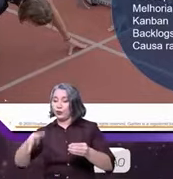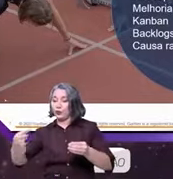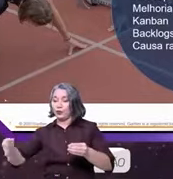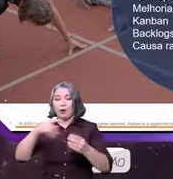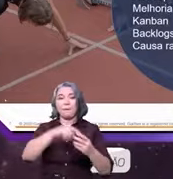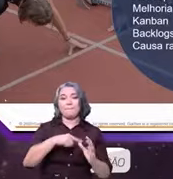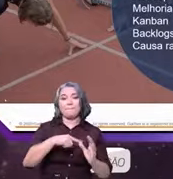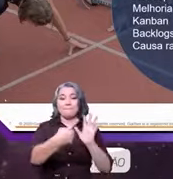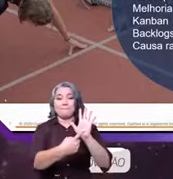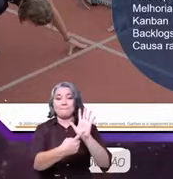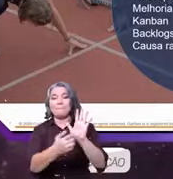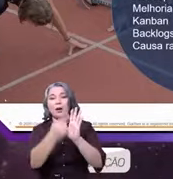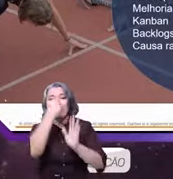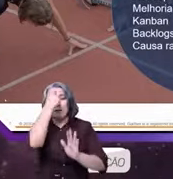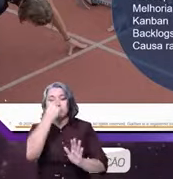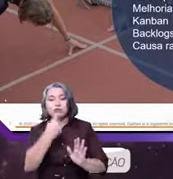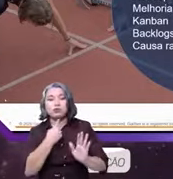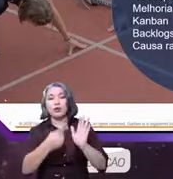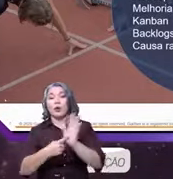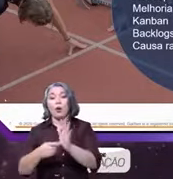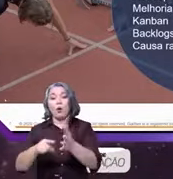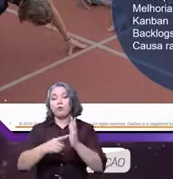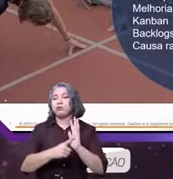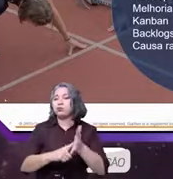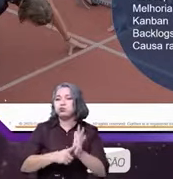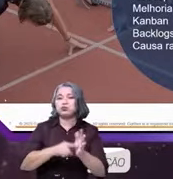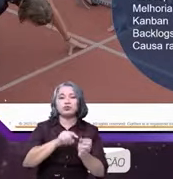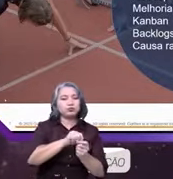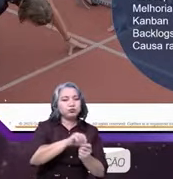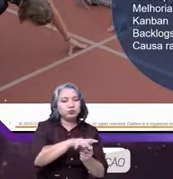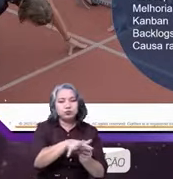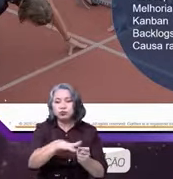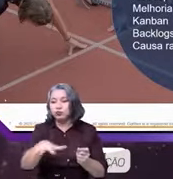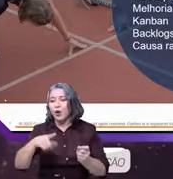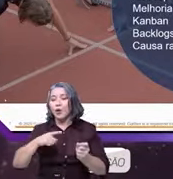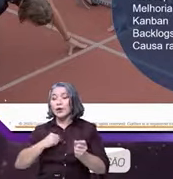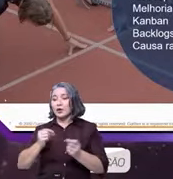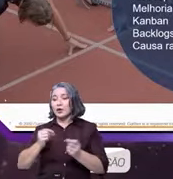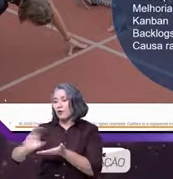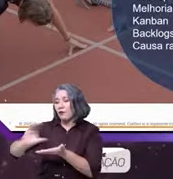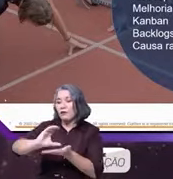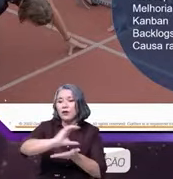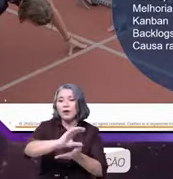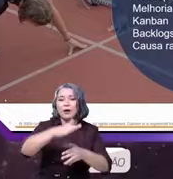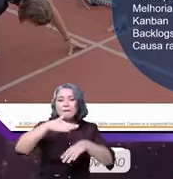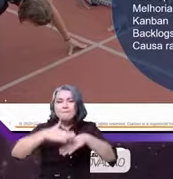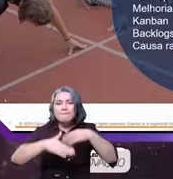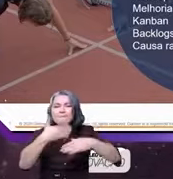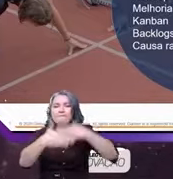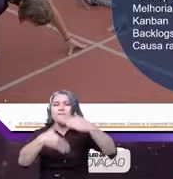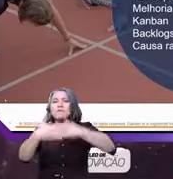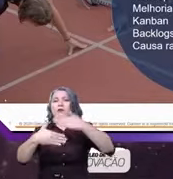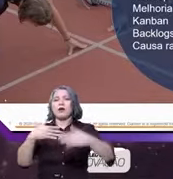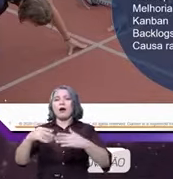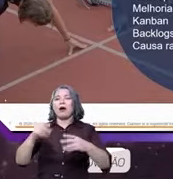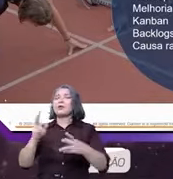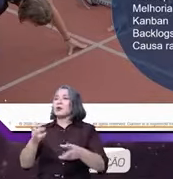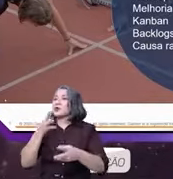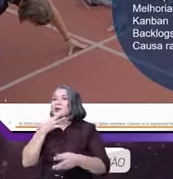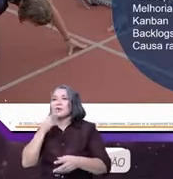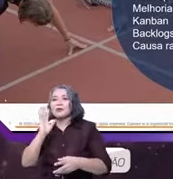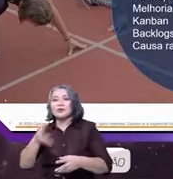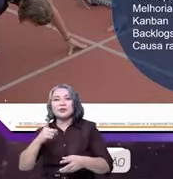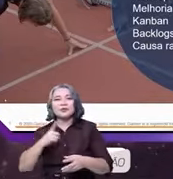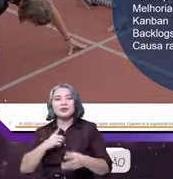valor. Trabalhar com automação, com retrospectivas, olhar o que foi entregue, melhoria contínua, extremamente conhecido.